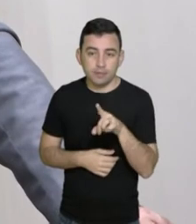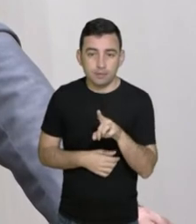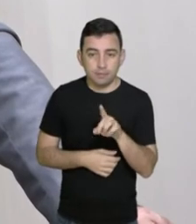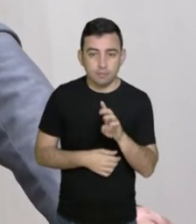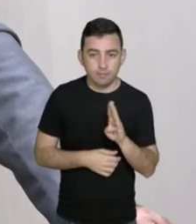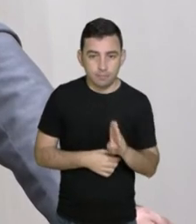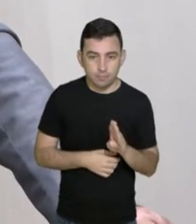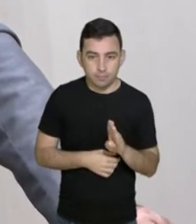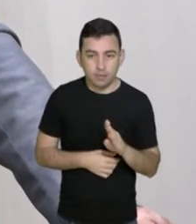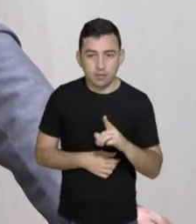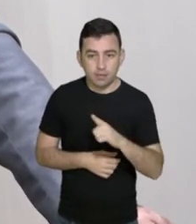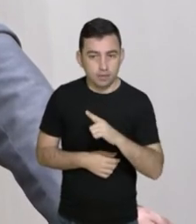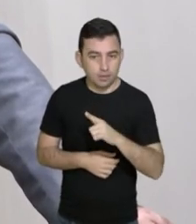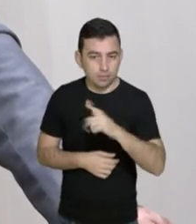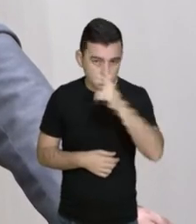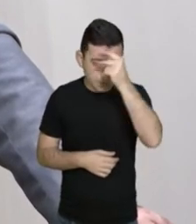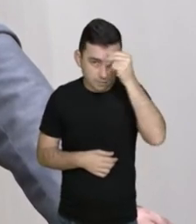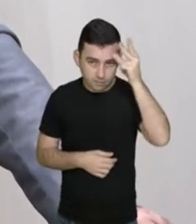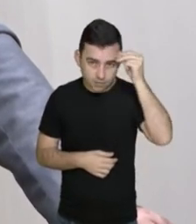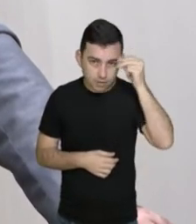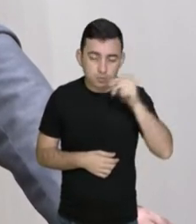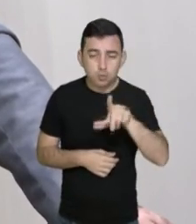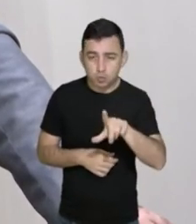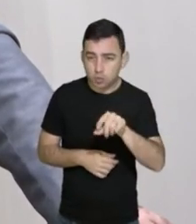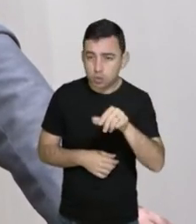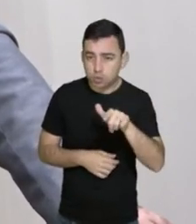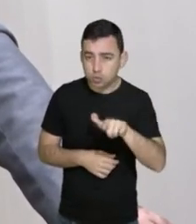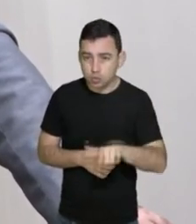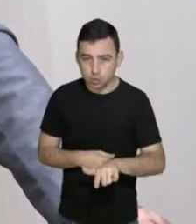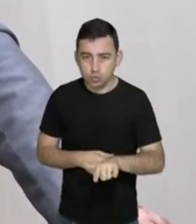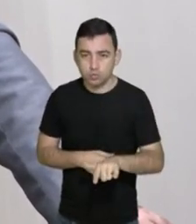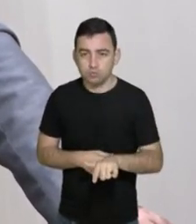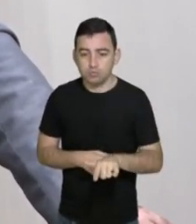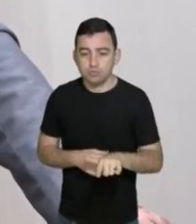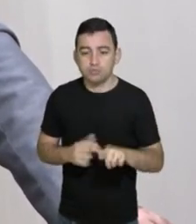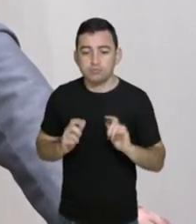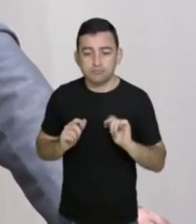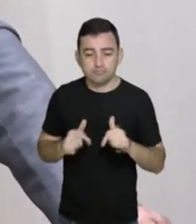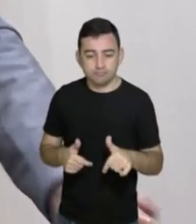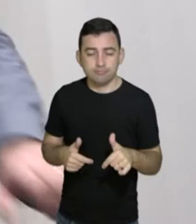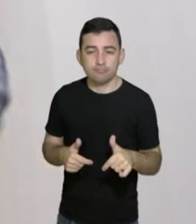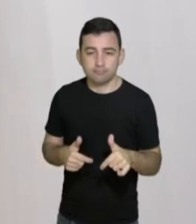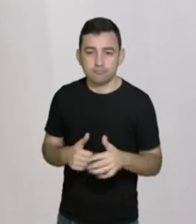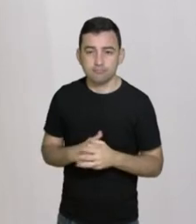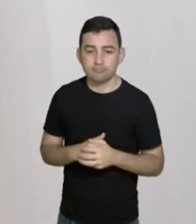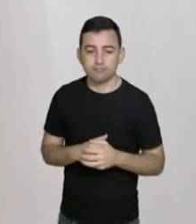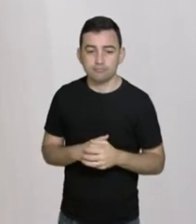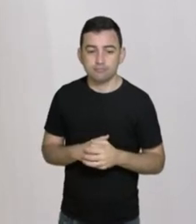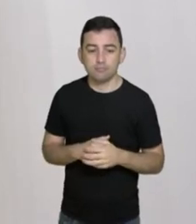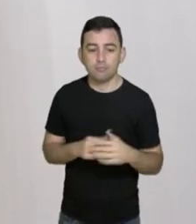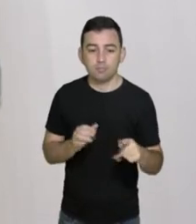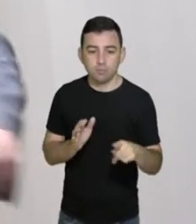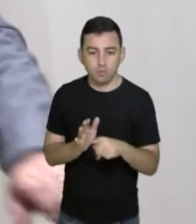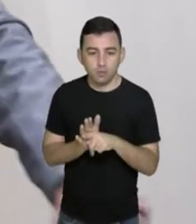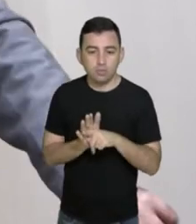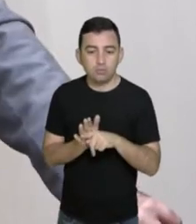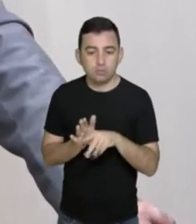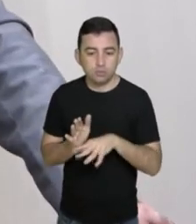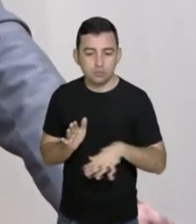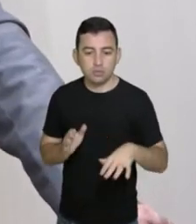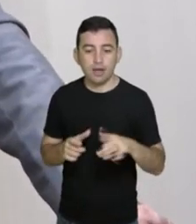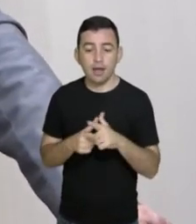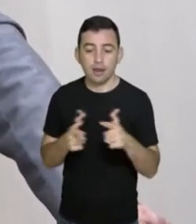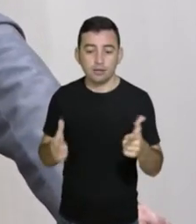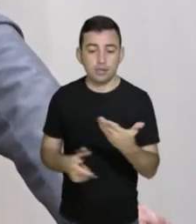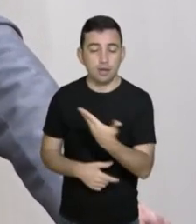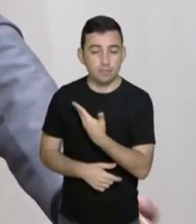tem o prefeito reeleito de São Lourenço do Oeste numa costura do nosso grande amigo